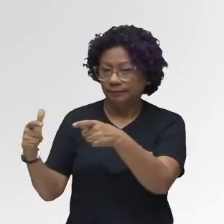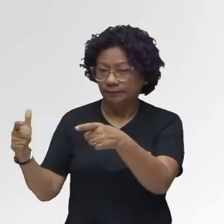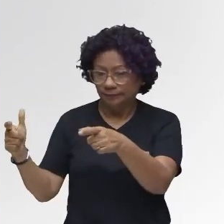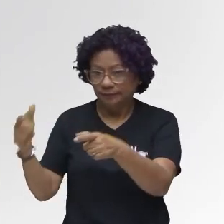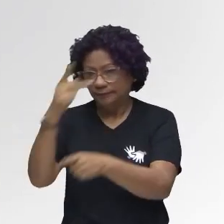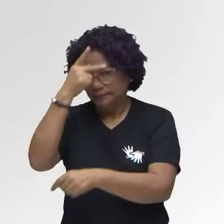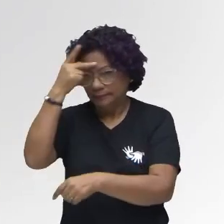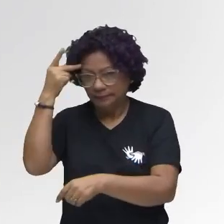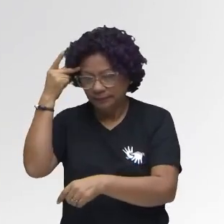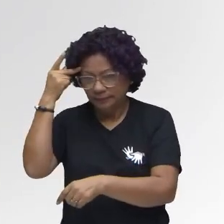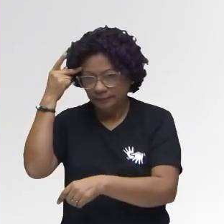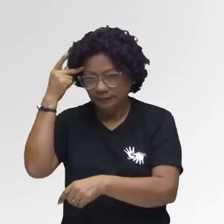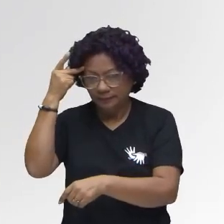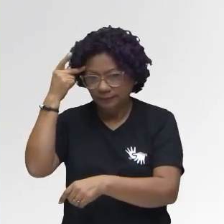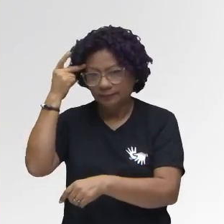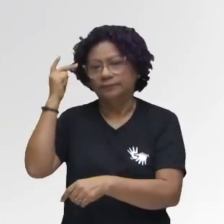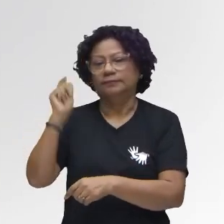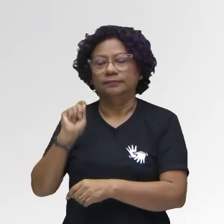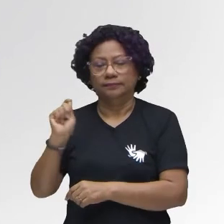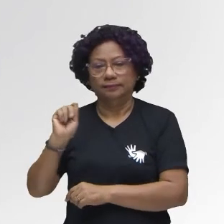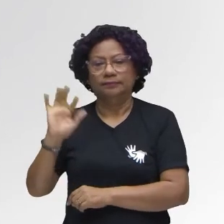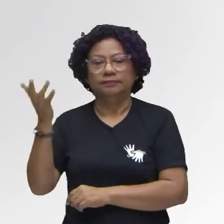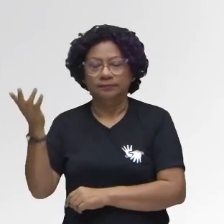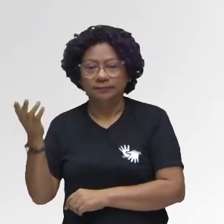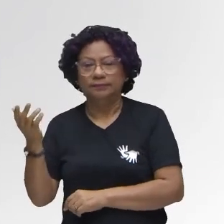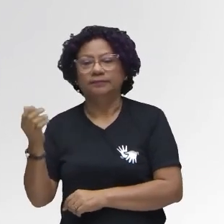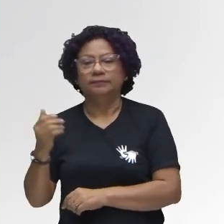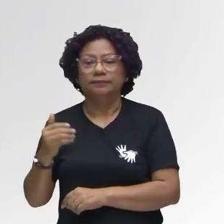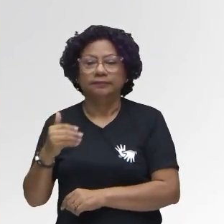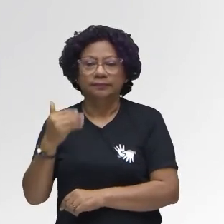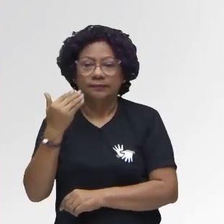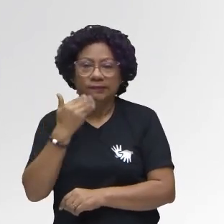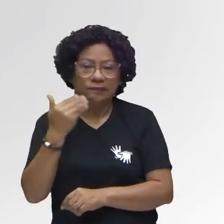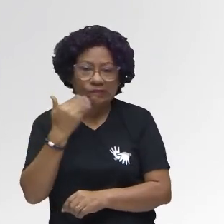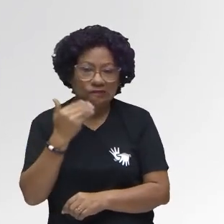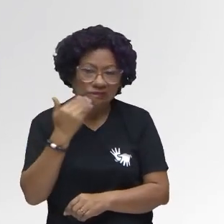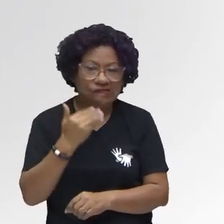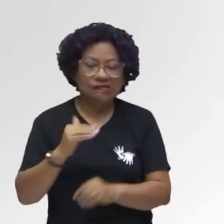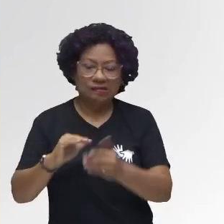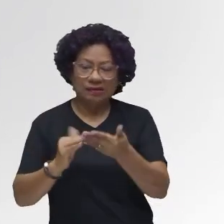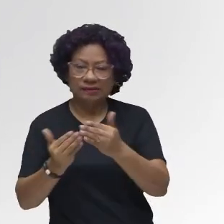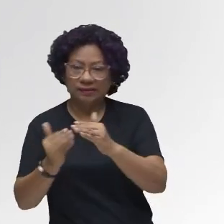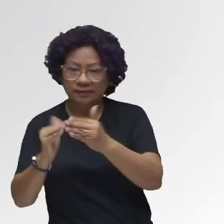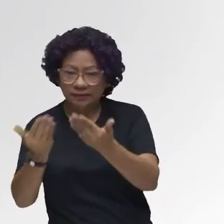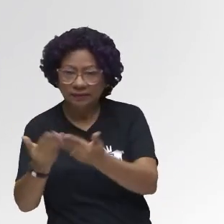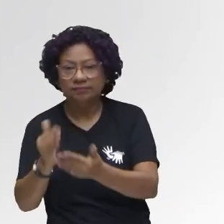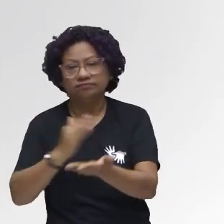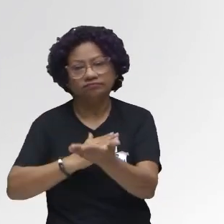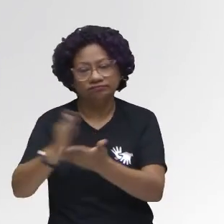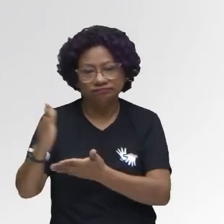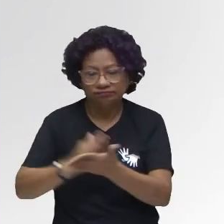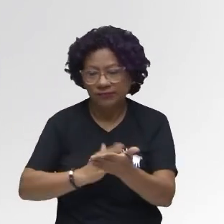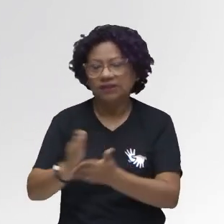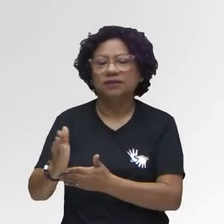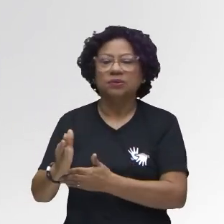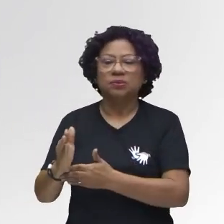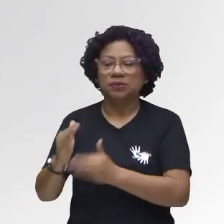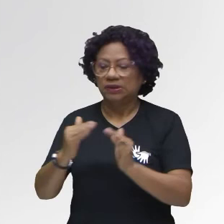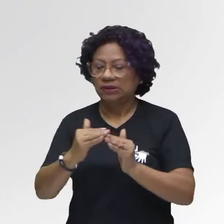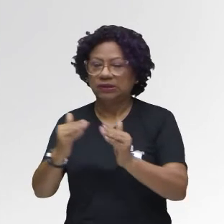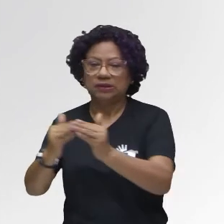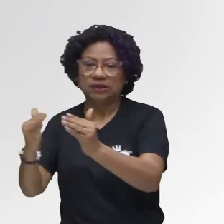são centros urbanos desorganizados, porque não há políticas, o governo nem